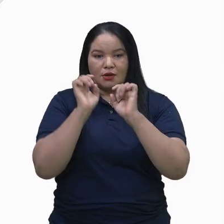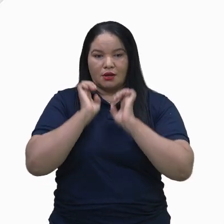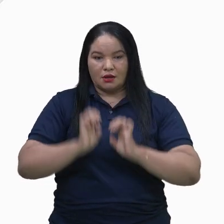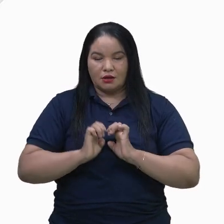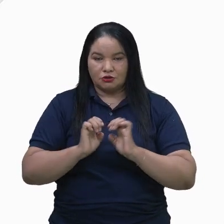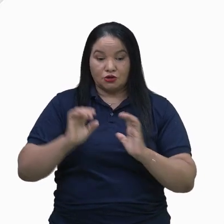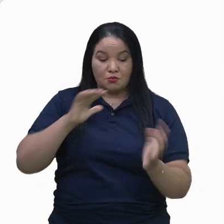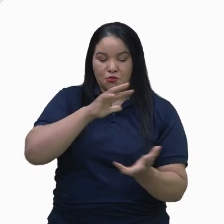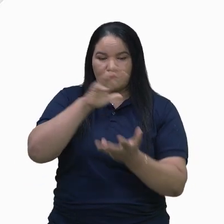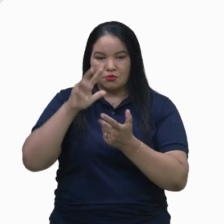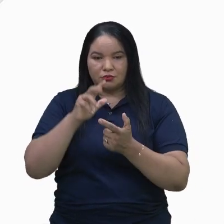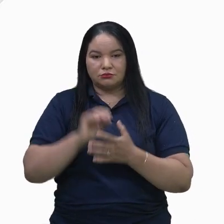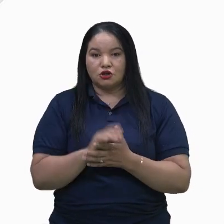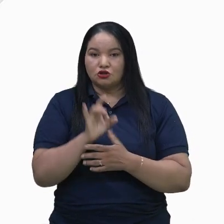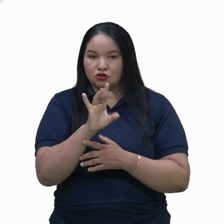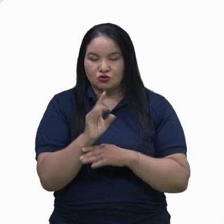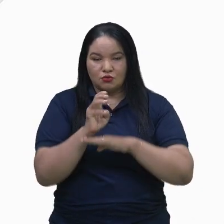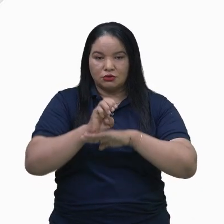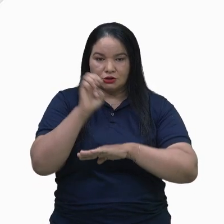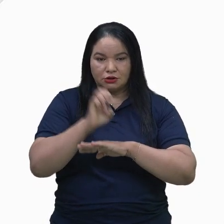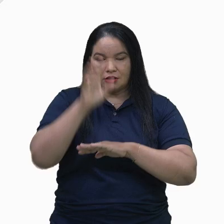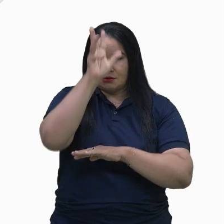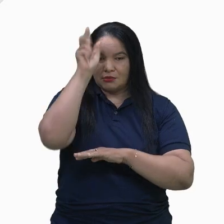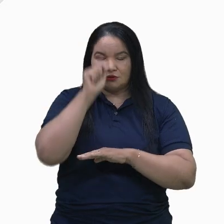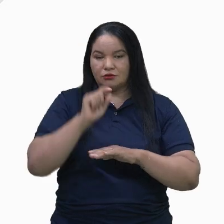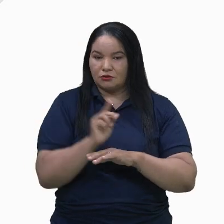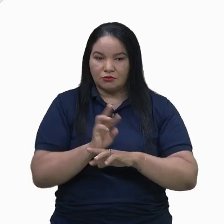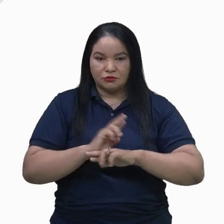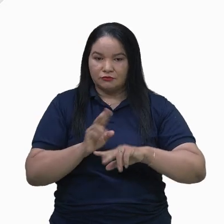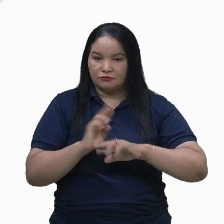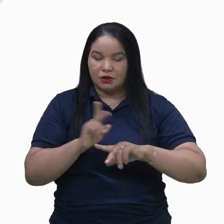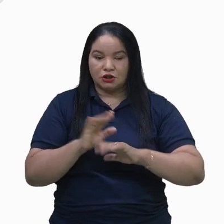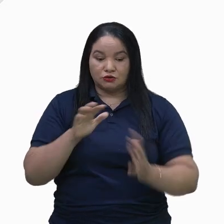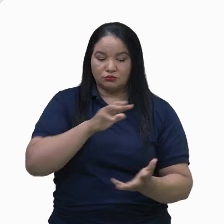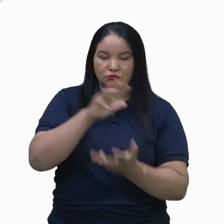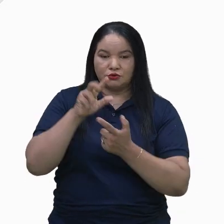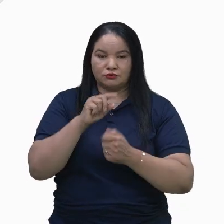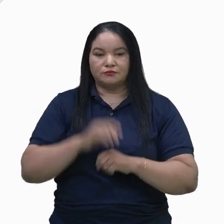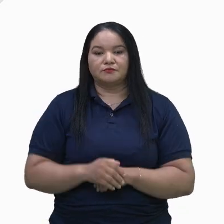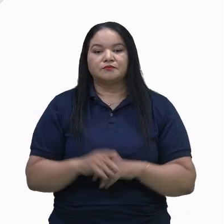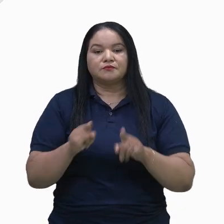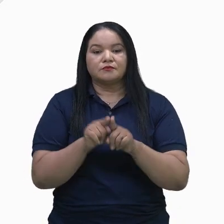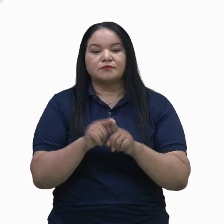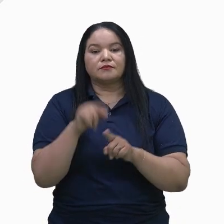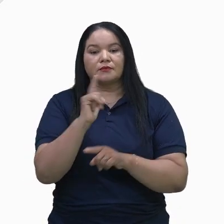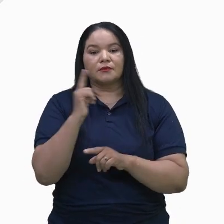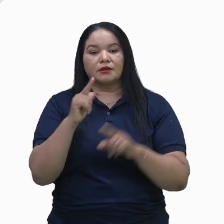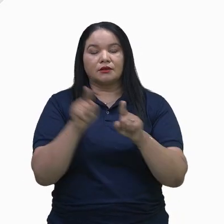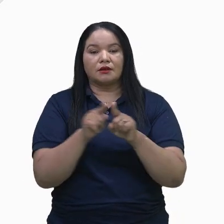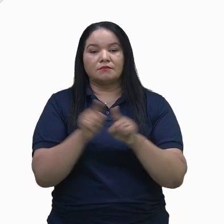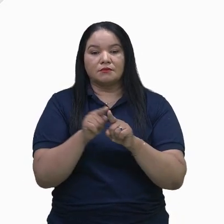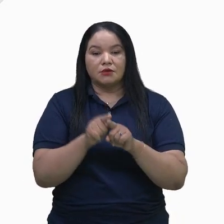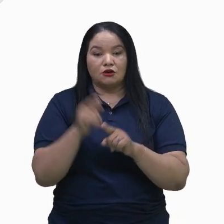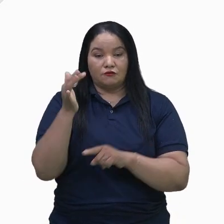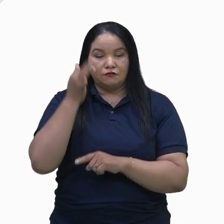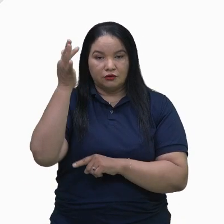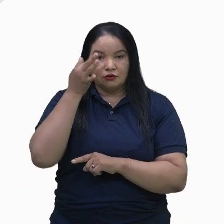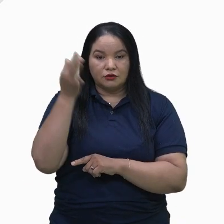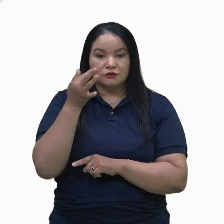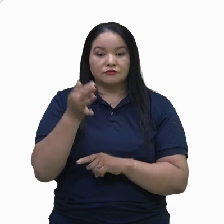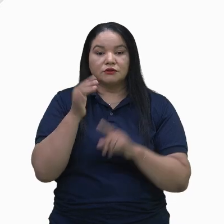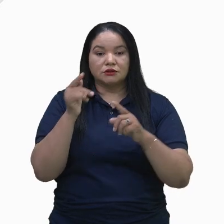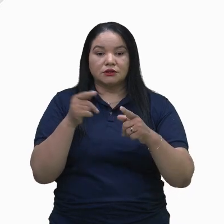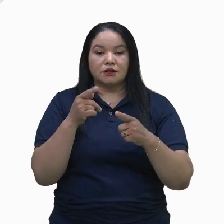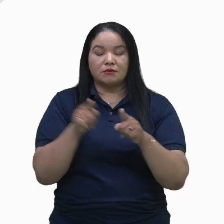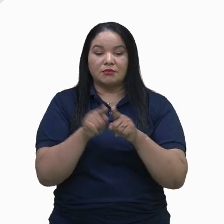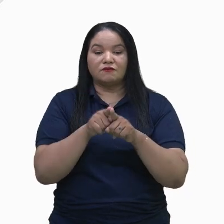do Amazonas, né? E aí nós temos Kant, né, professor, que ele traz aí pra gente. Essa questão, né, da paz, né, perpétua